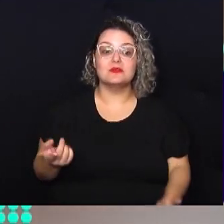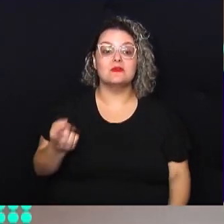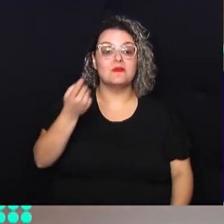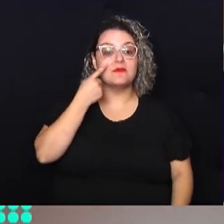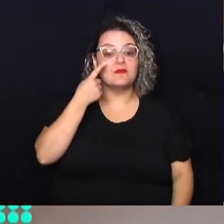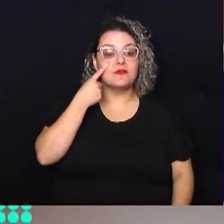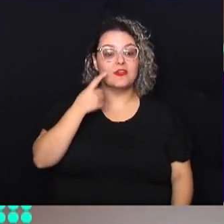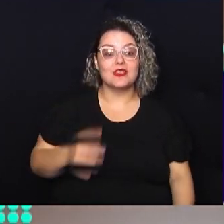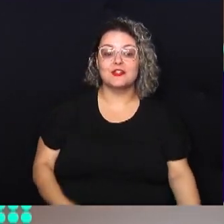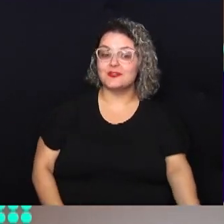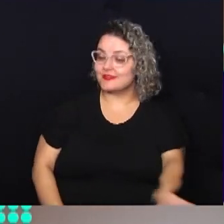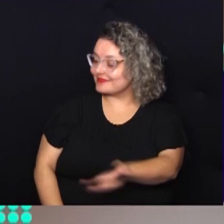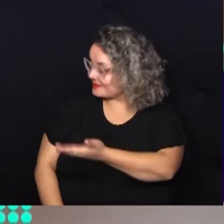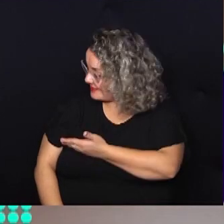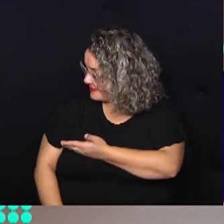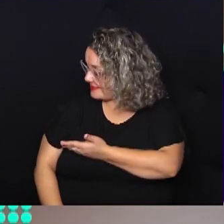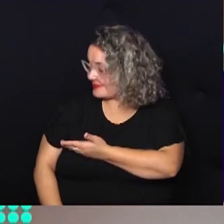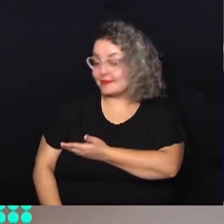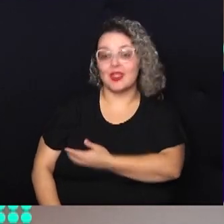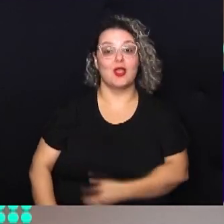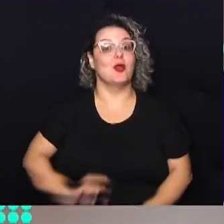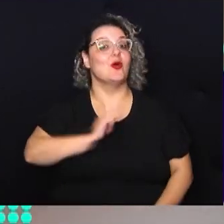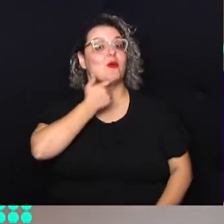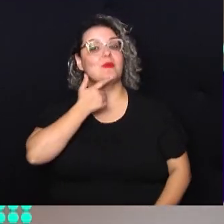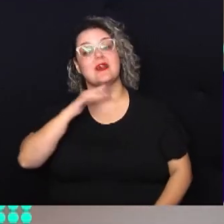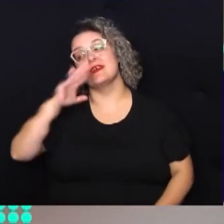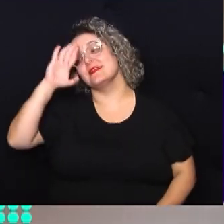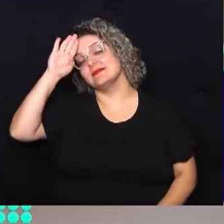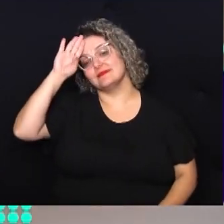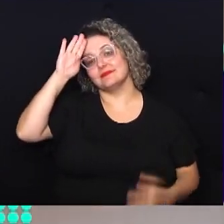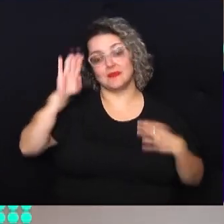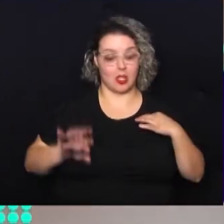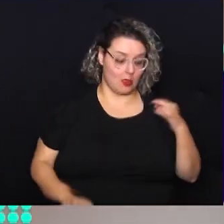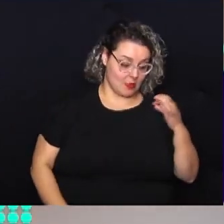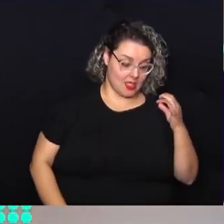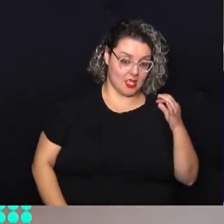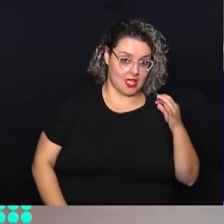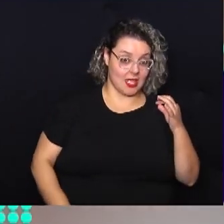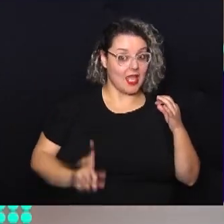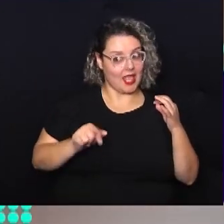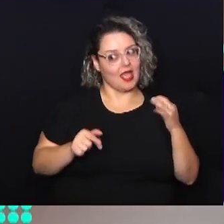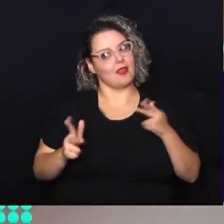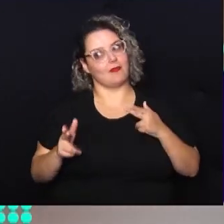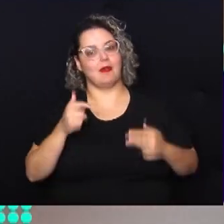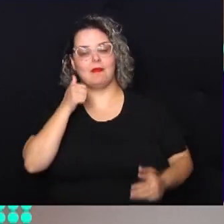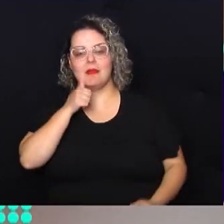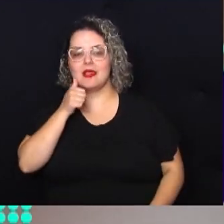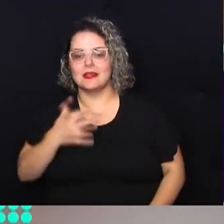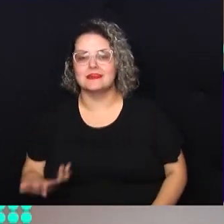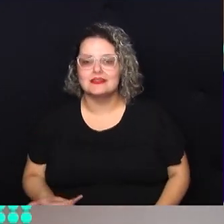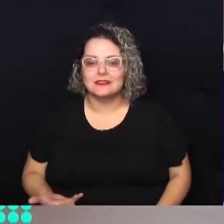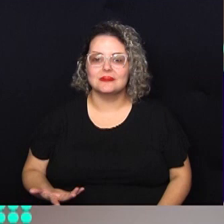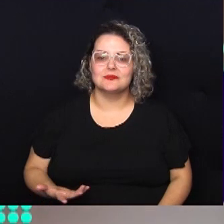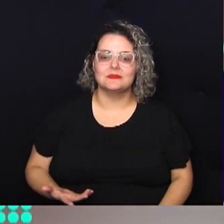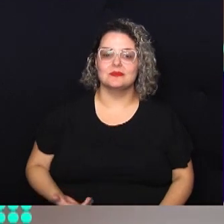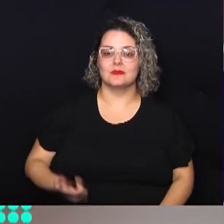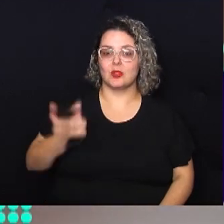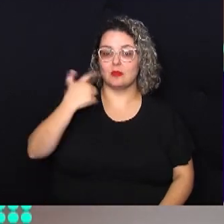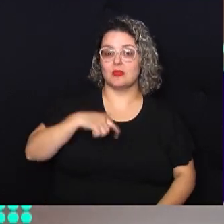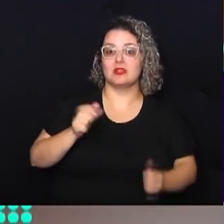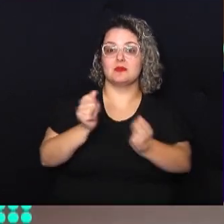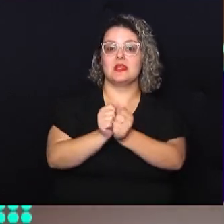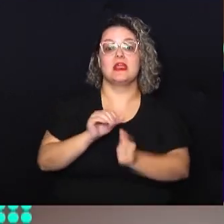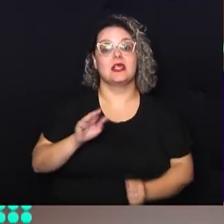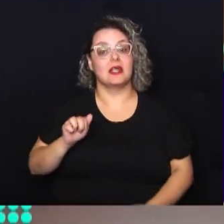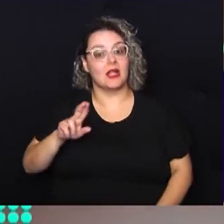Distorções, uma comédia dramática onde pedaço de roupa é pedaço de gente. Comigo e a atriz Carmen Frenzel. Nós vamos estar